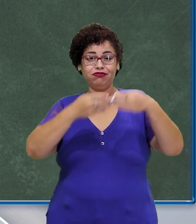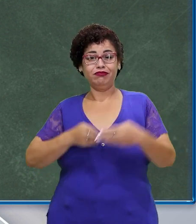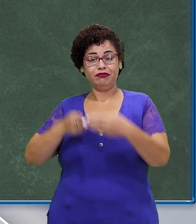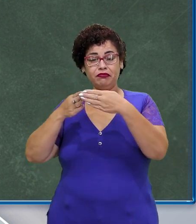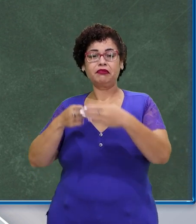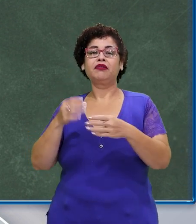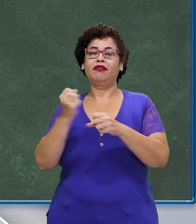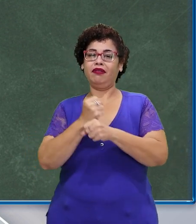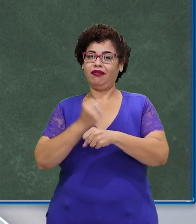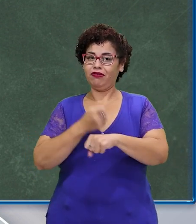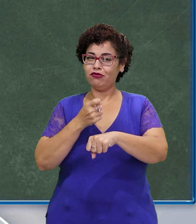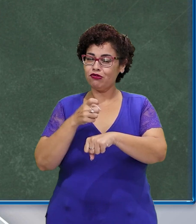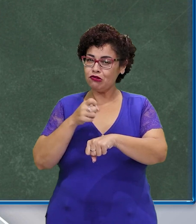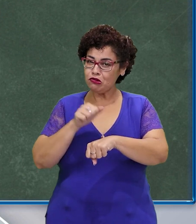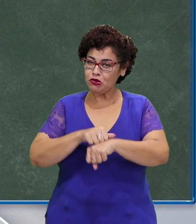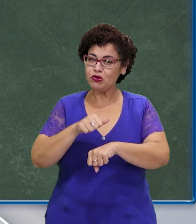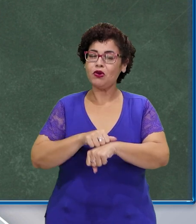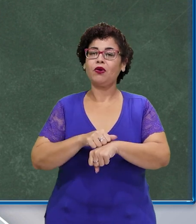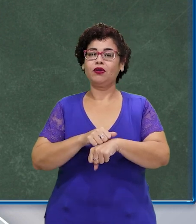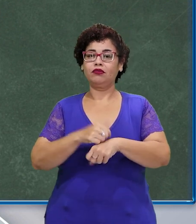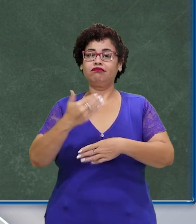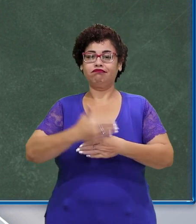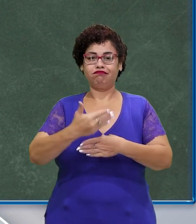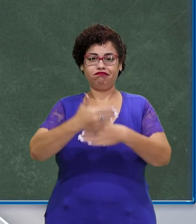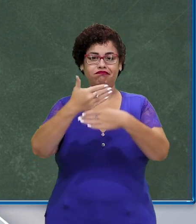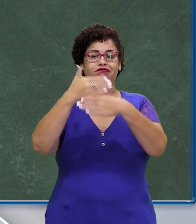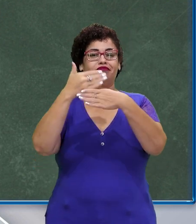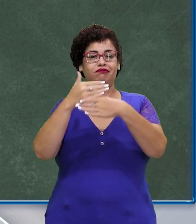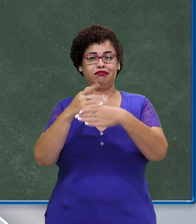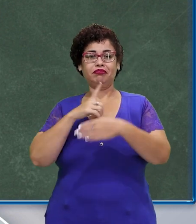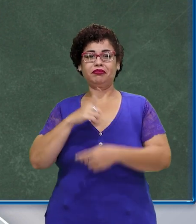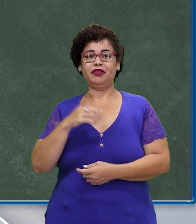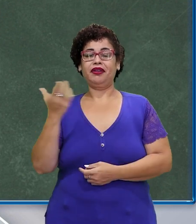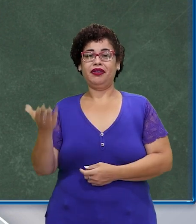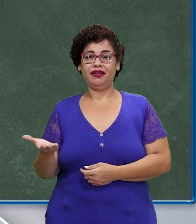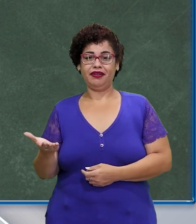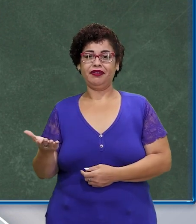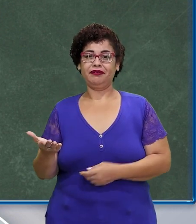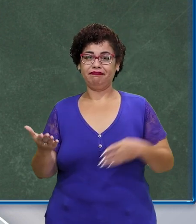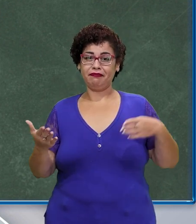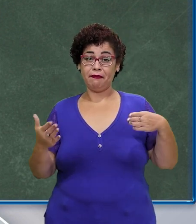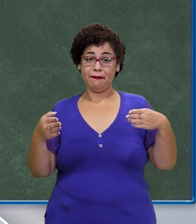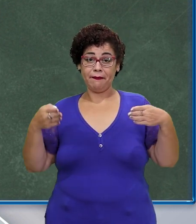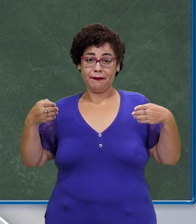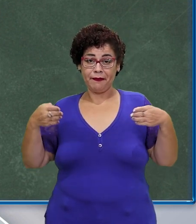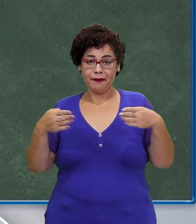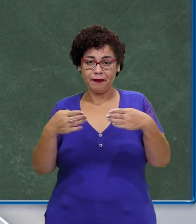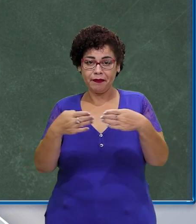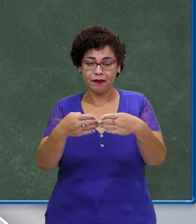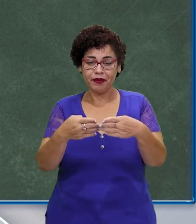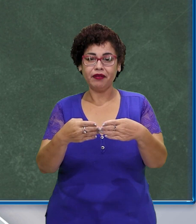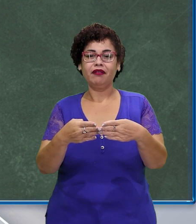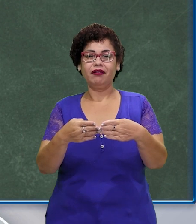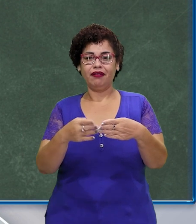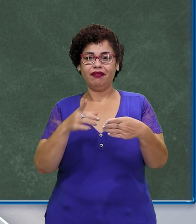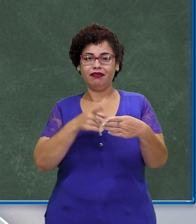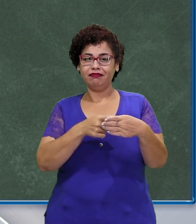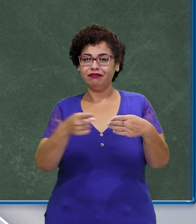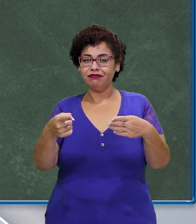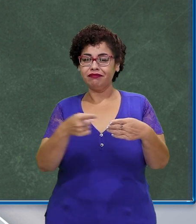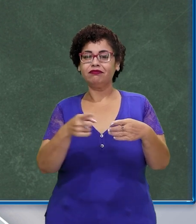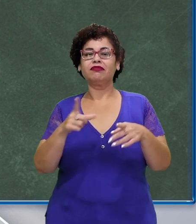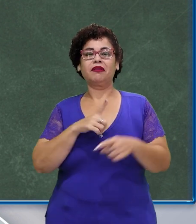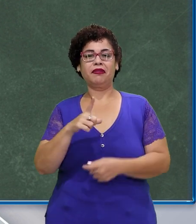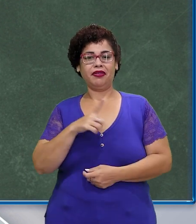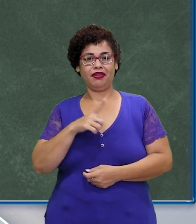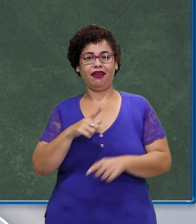Está aqui uma parede perpendicular à outra. Ó. Essa parede aqui, ela forma uns